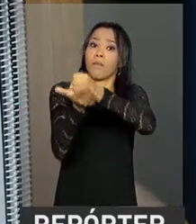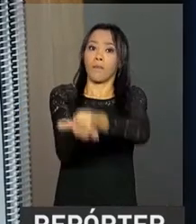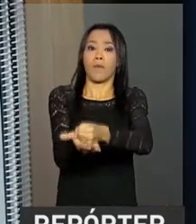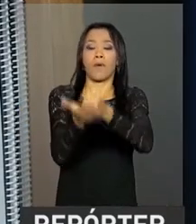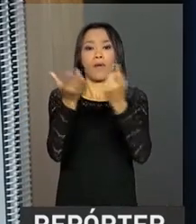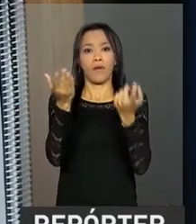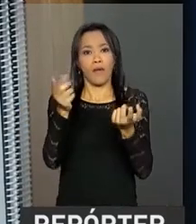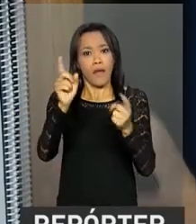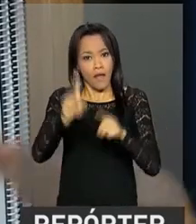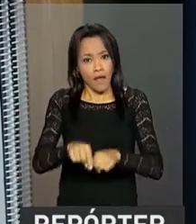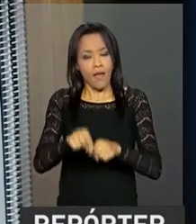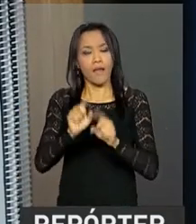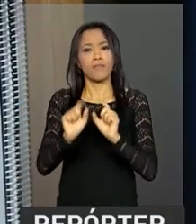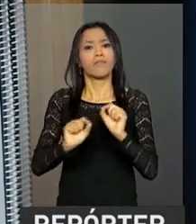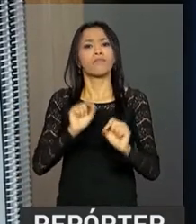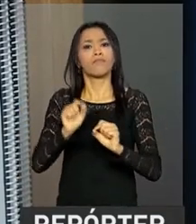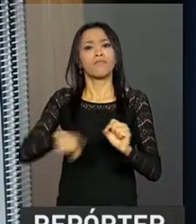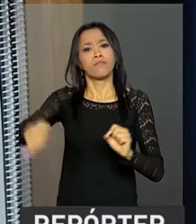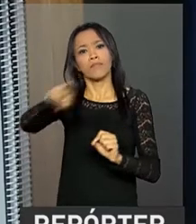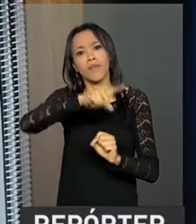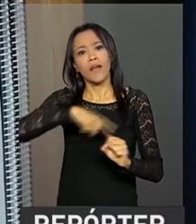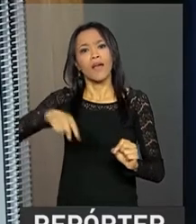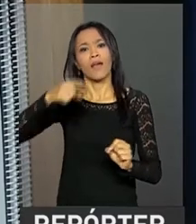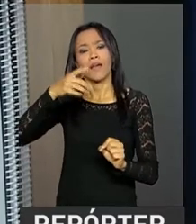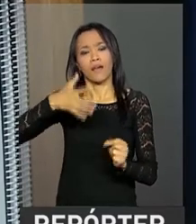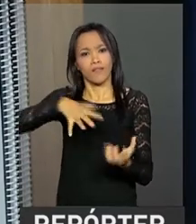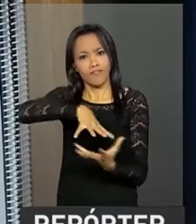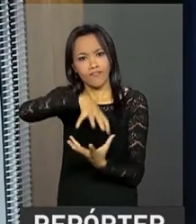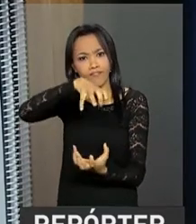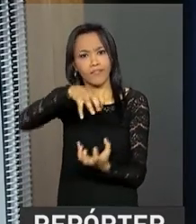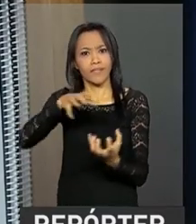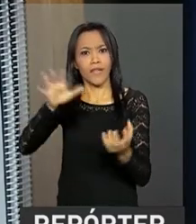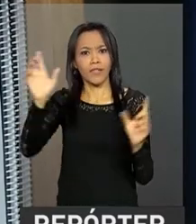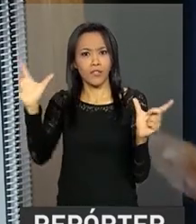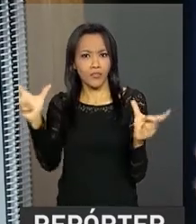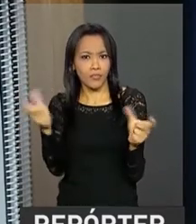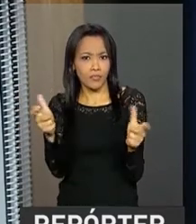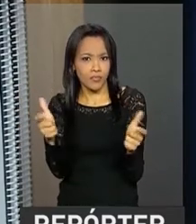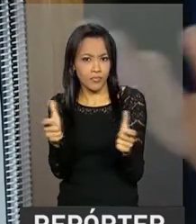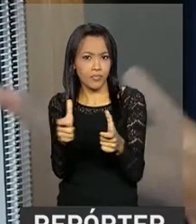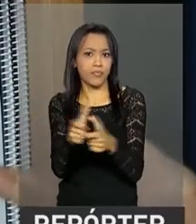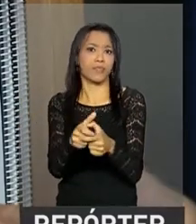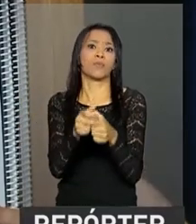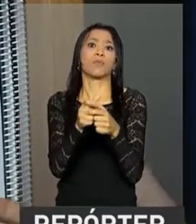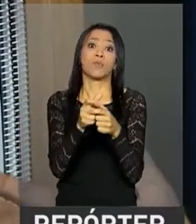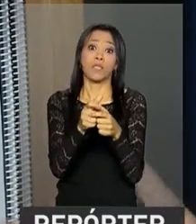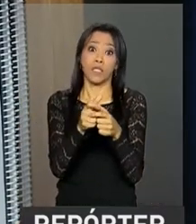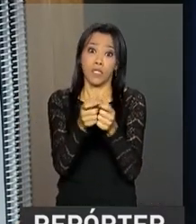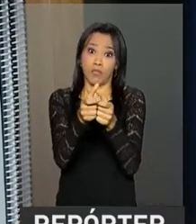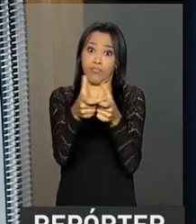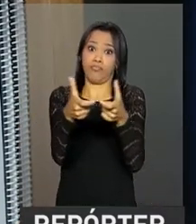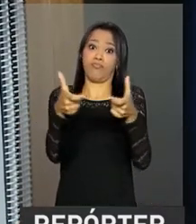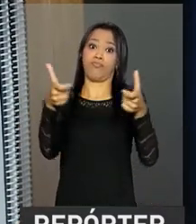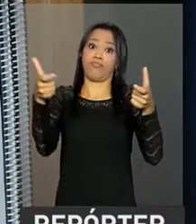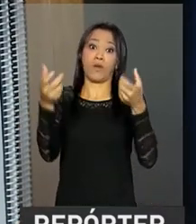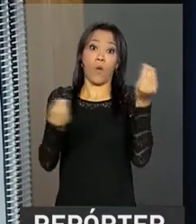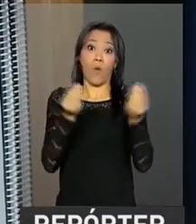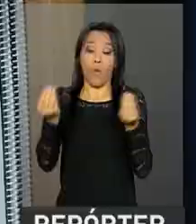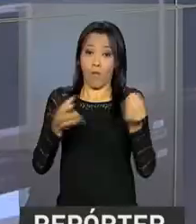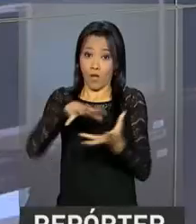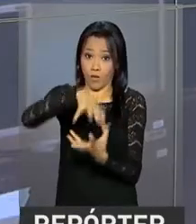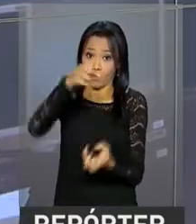que são né, a população mais envelhecida, a base encolhe, ela não dá conta, e o topo alarga, ela não dá conta de